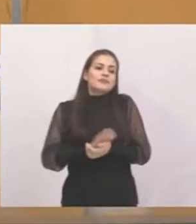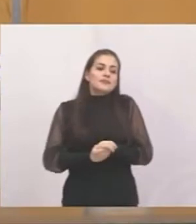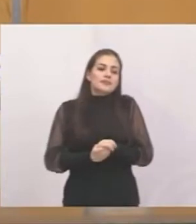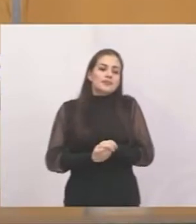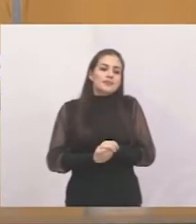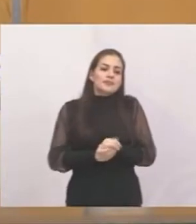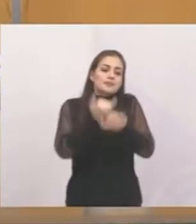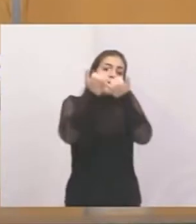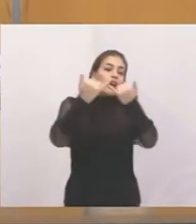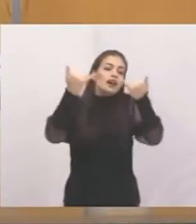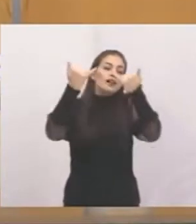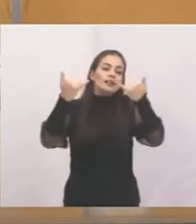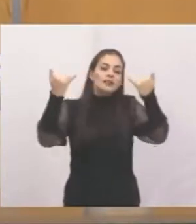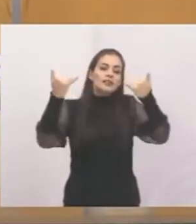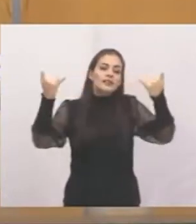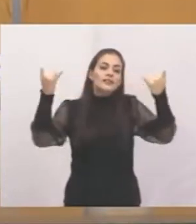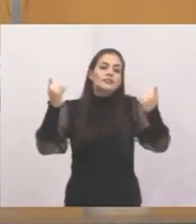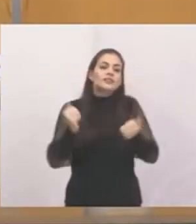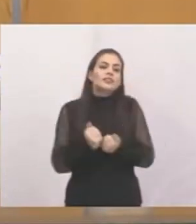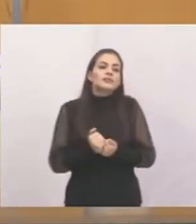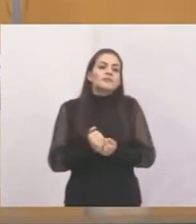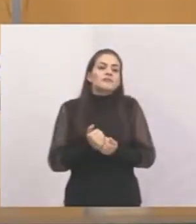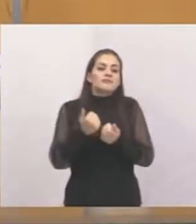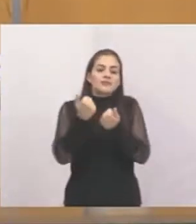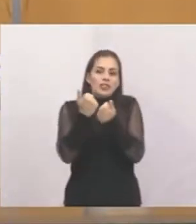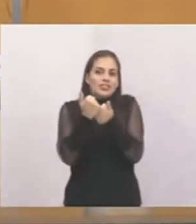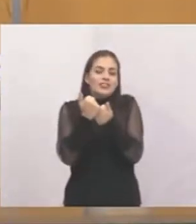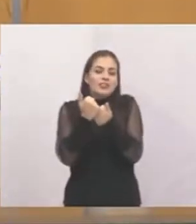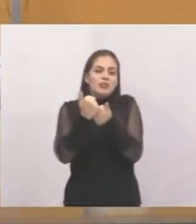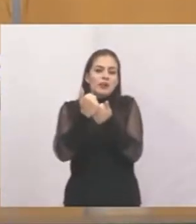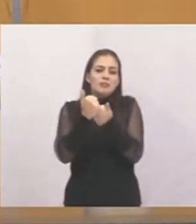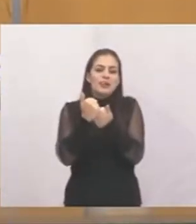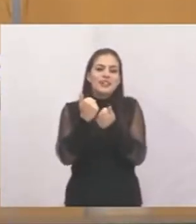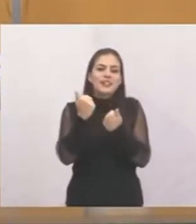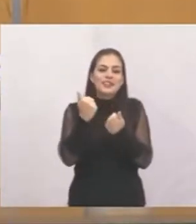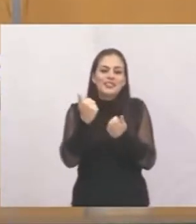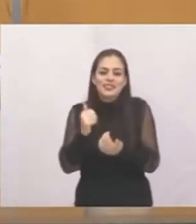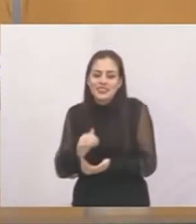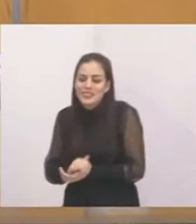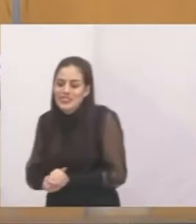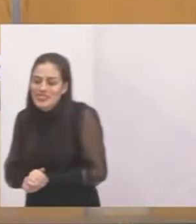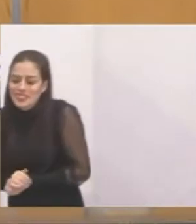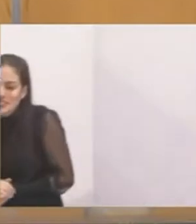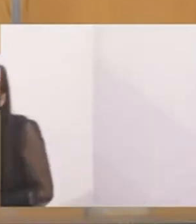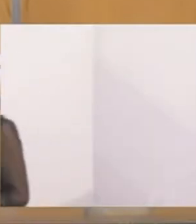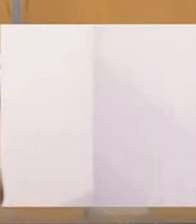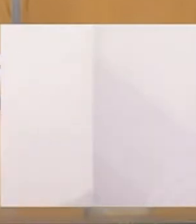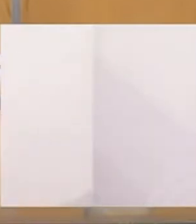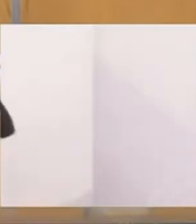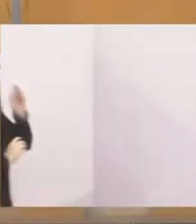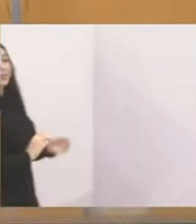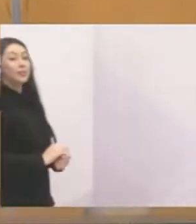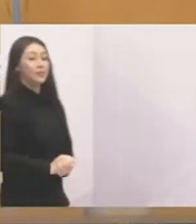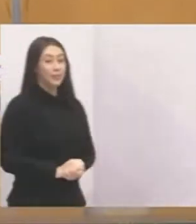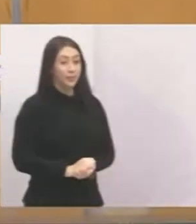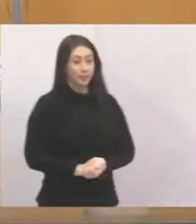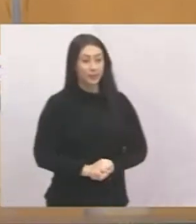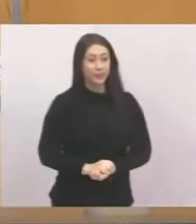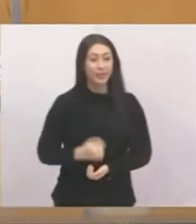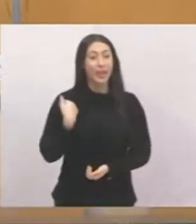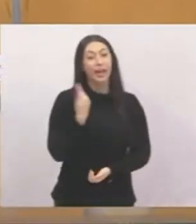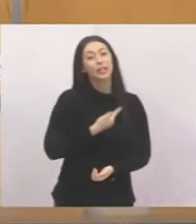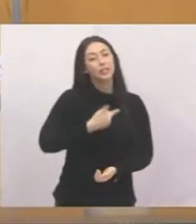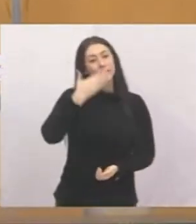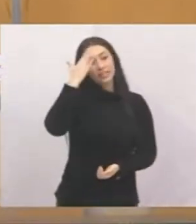híbridos Você viu Olha a situação ficar esperando para fabricar esse carro e sabemos que não tem nem muitos